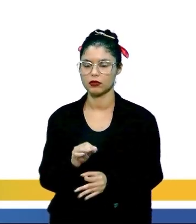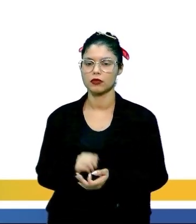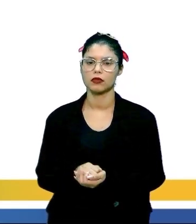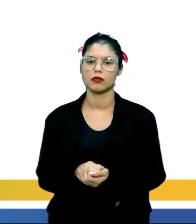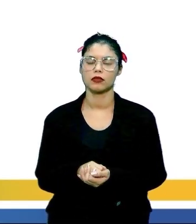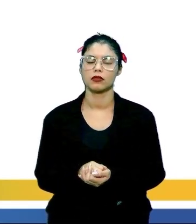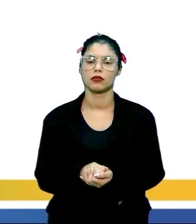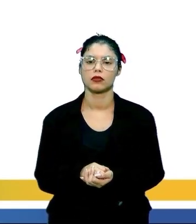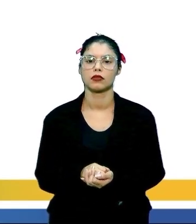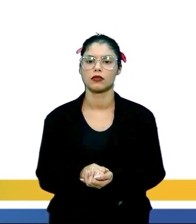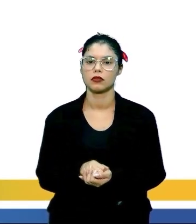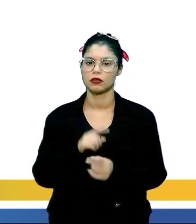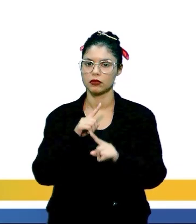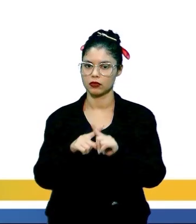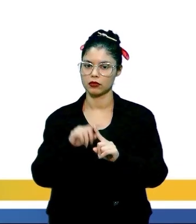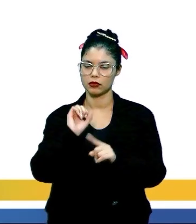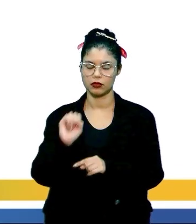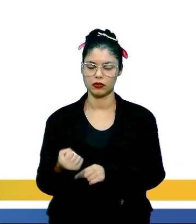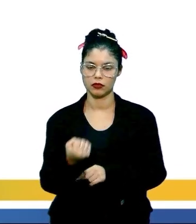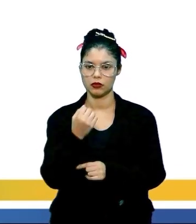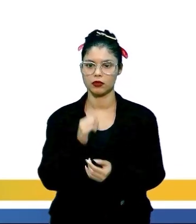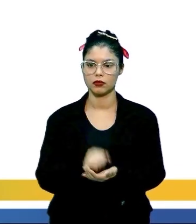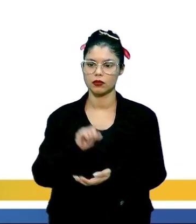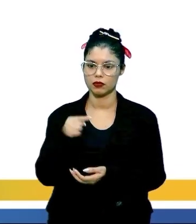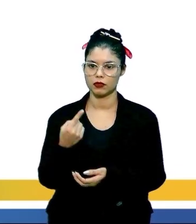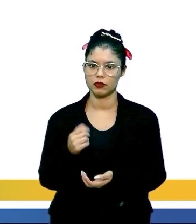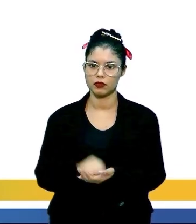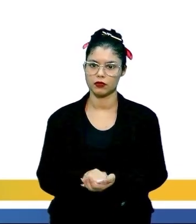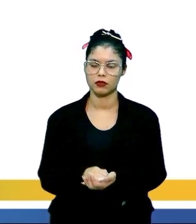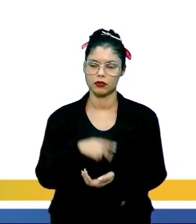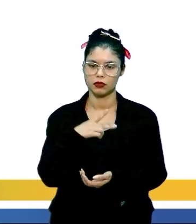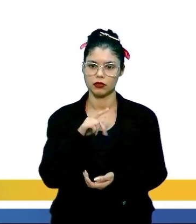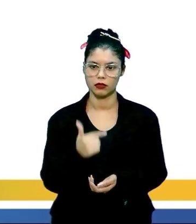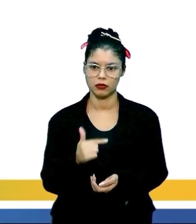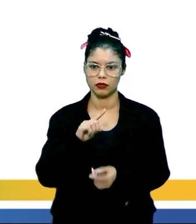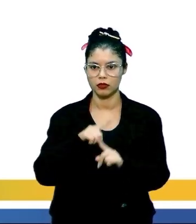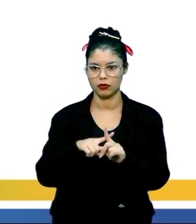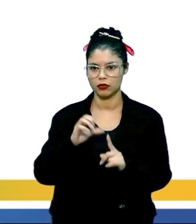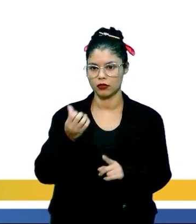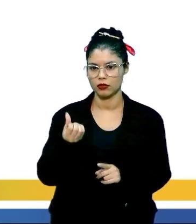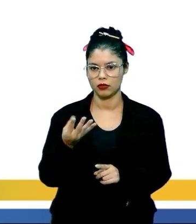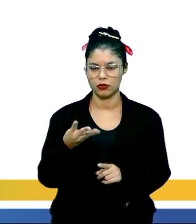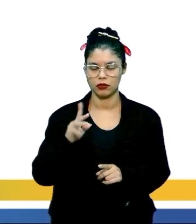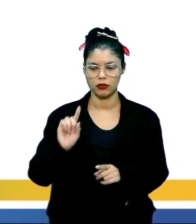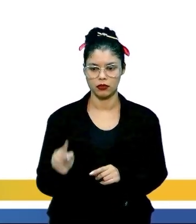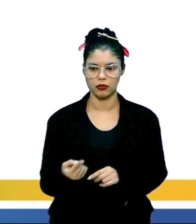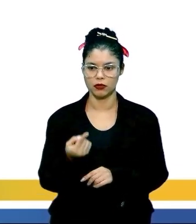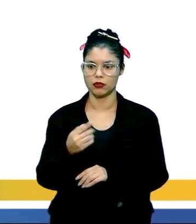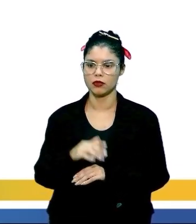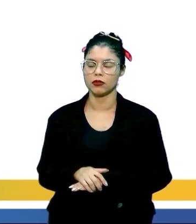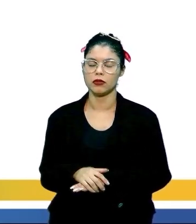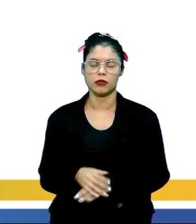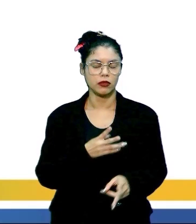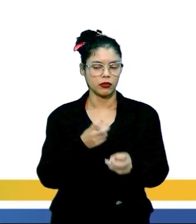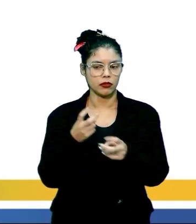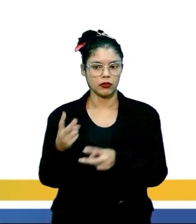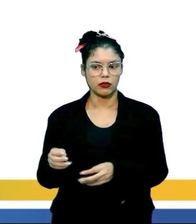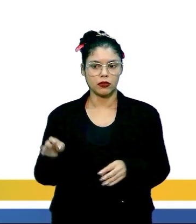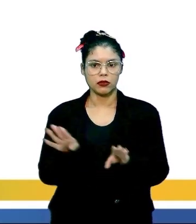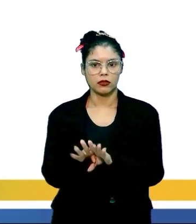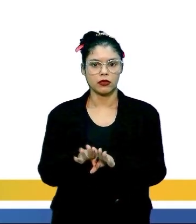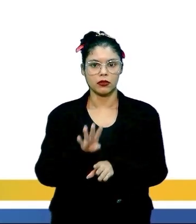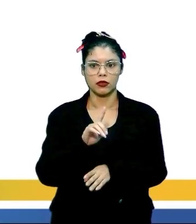fica 0,8 vezes 8.000 igual a P2, que eu não sei quanto que é, vezes 64.000. Perceba que eu